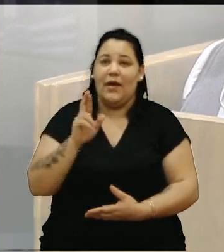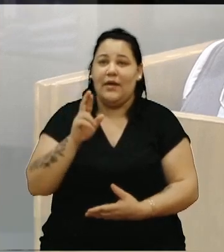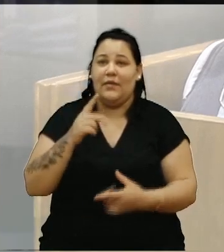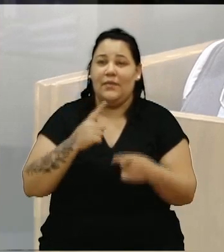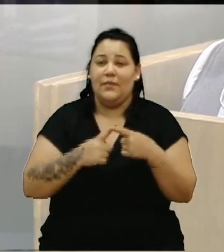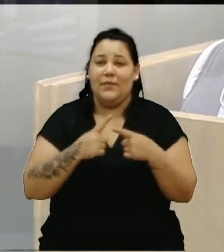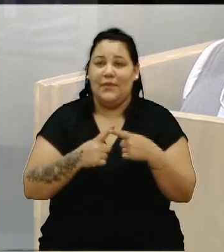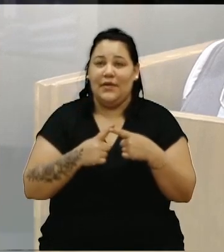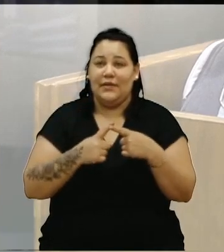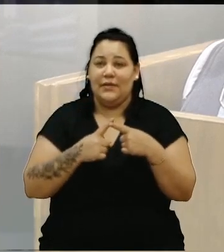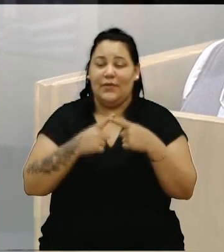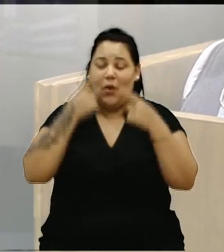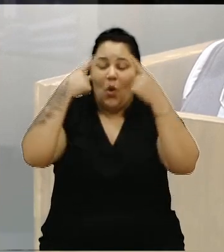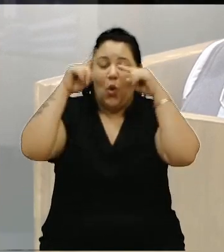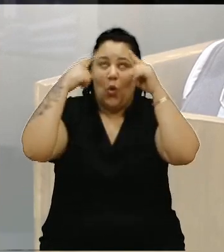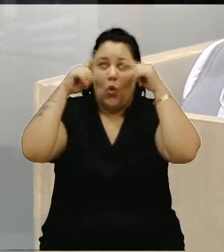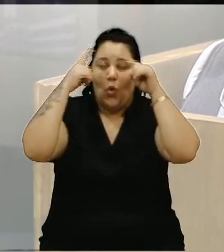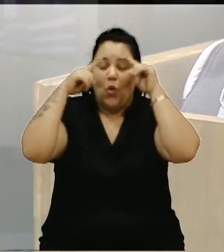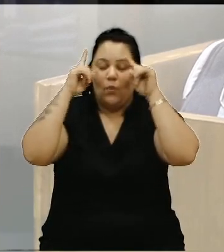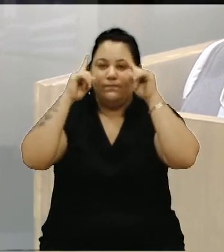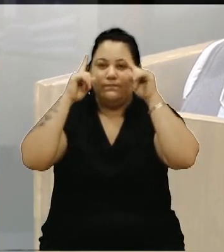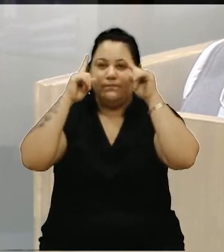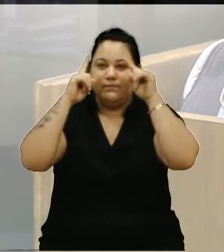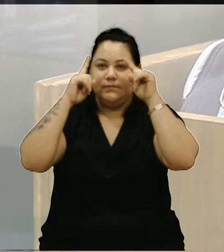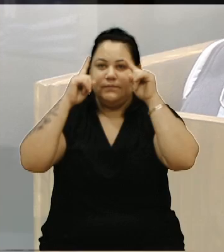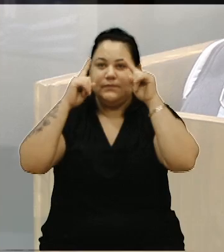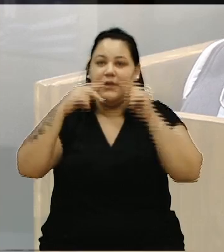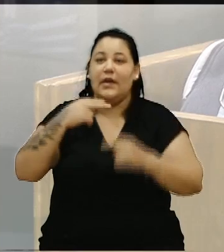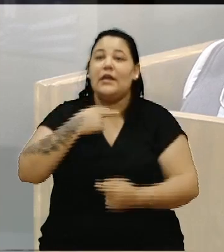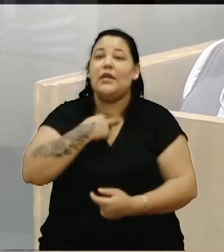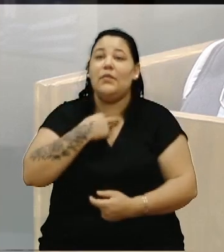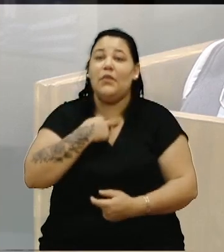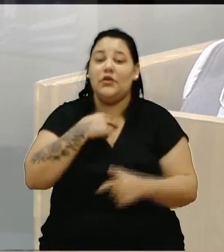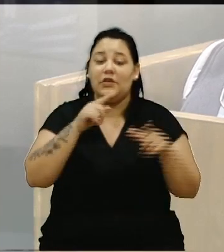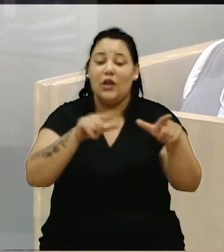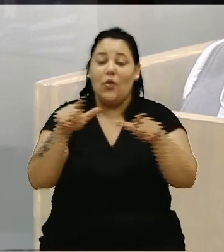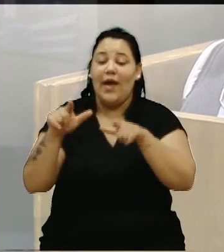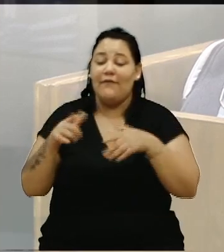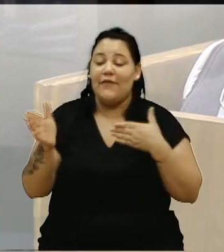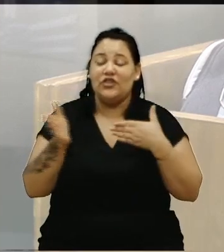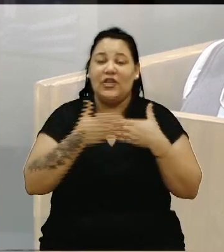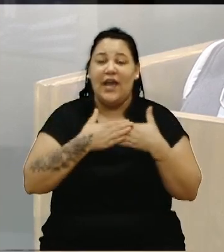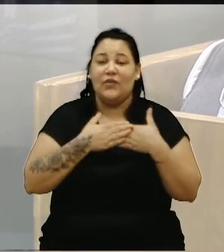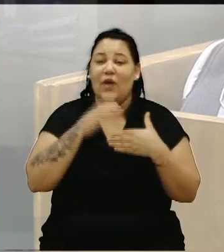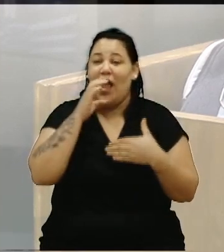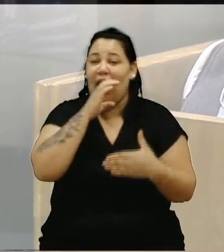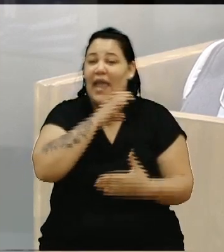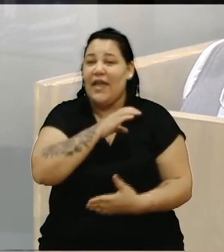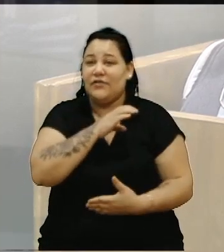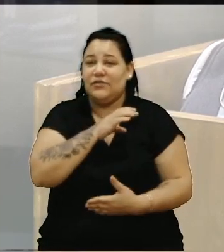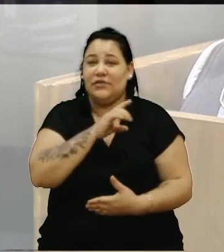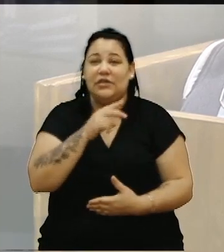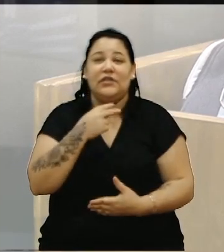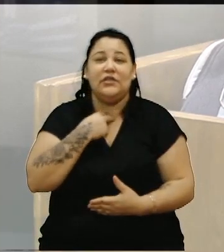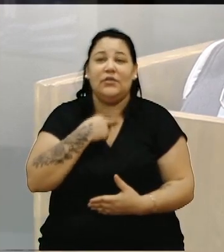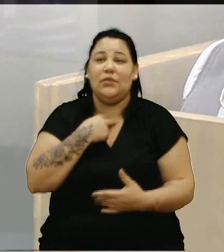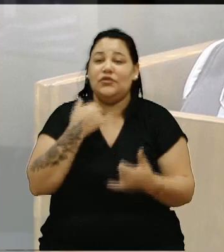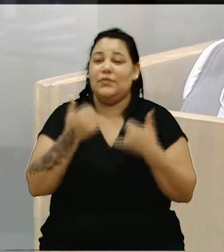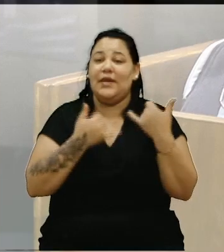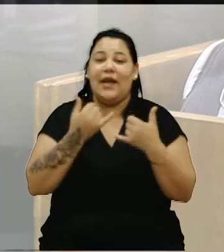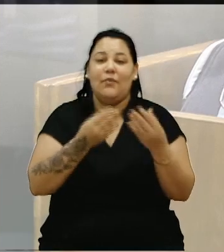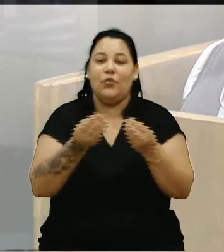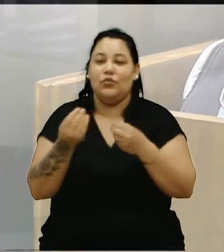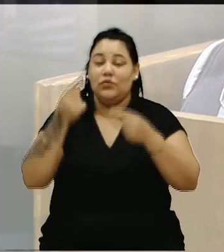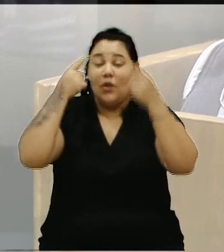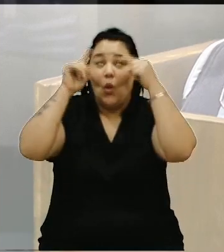ele convulsiona. Meu filho não pode estar em lugares abafados, não pode brincar demais que convulsiona,